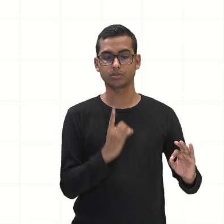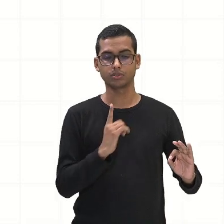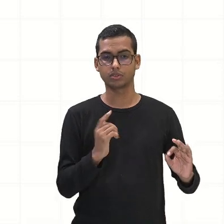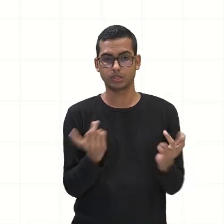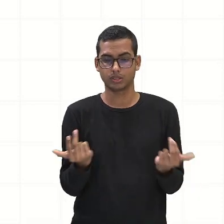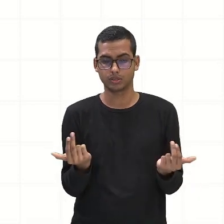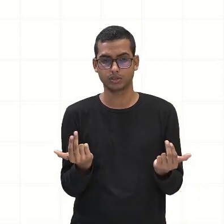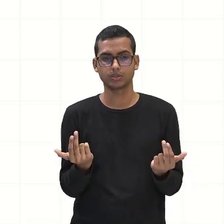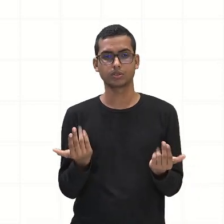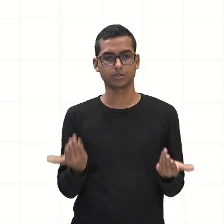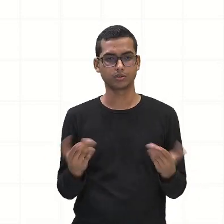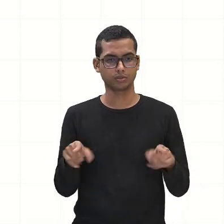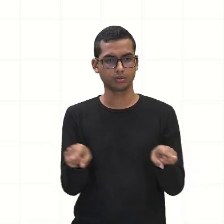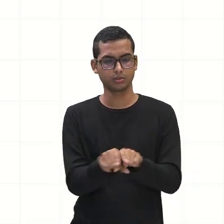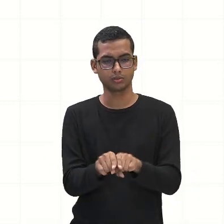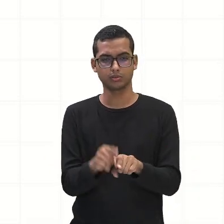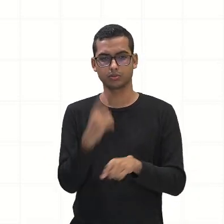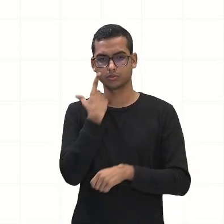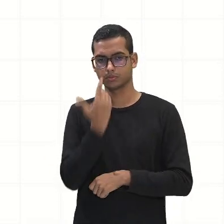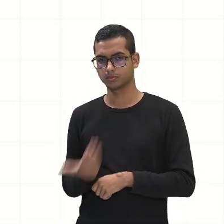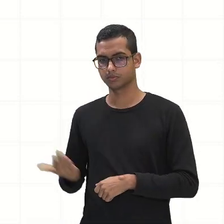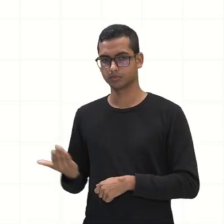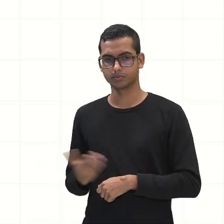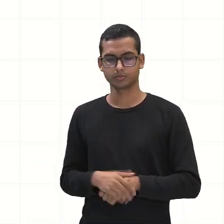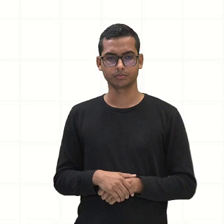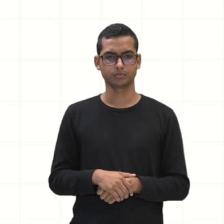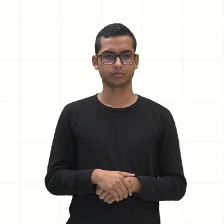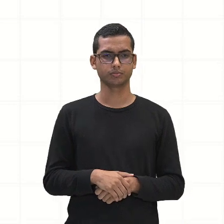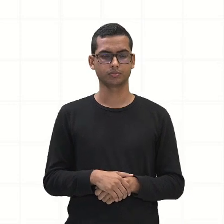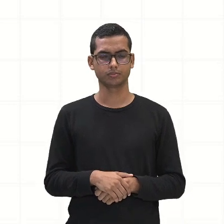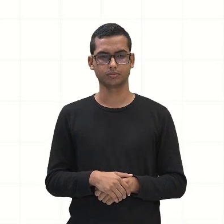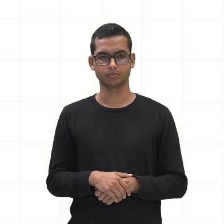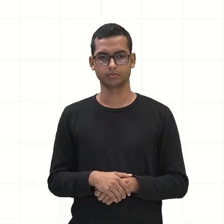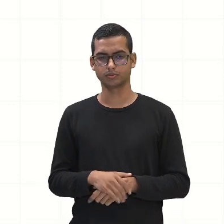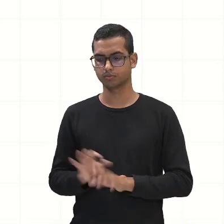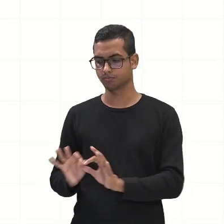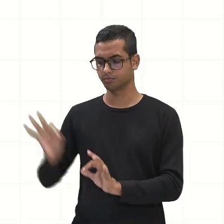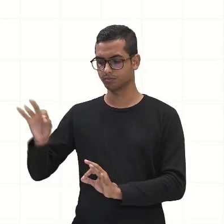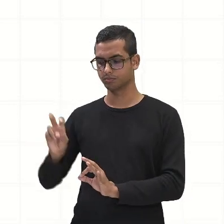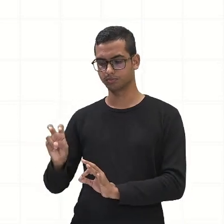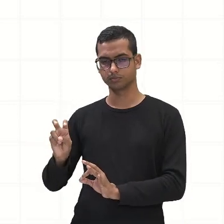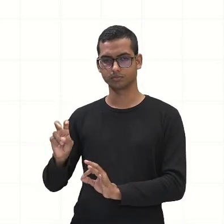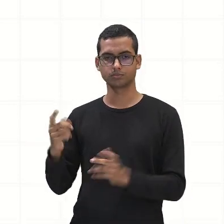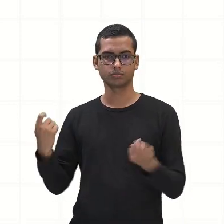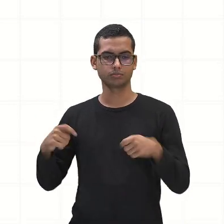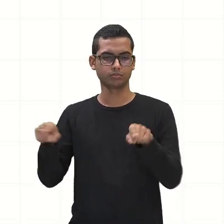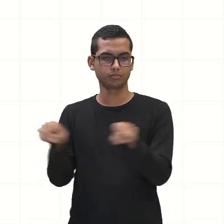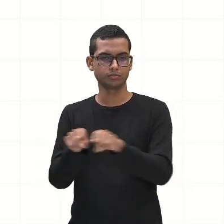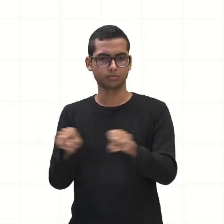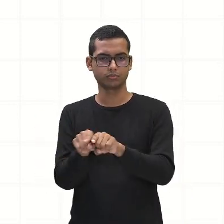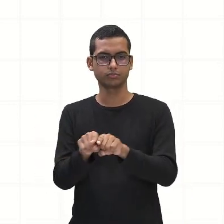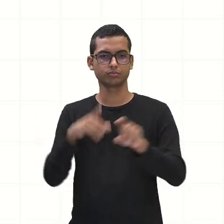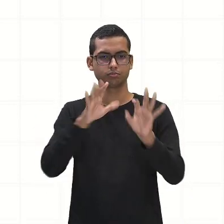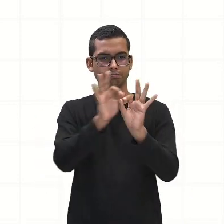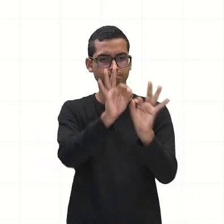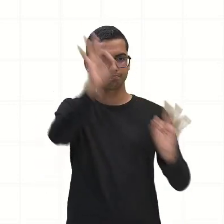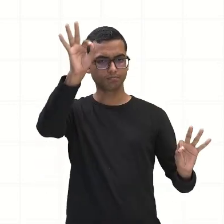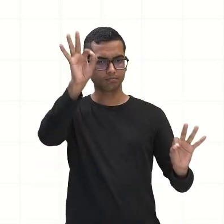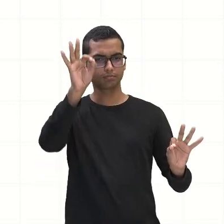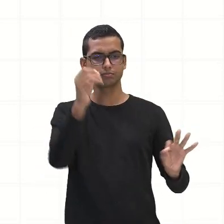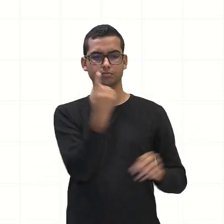Esses dois lados devem ser proporcionais. E esse daqui que mede 5 tem que ser proporcional ao que